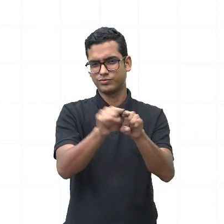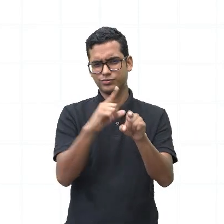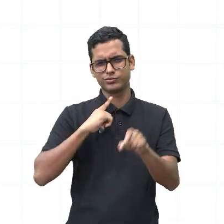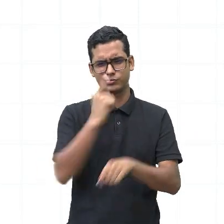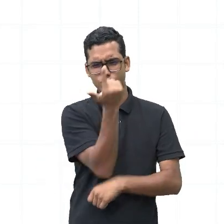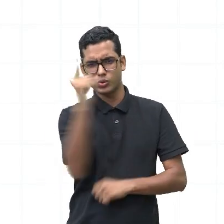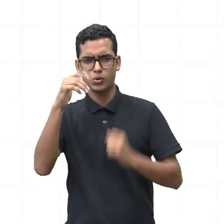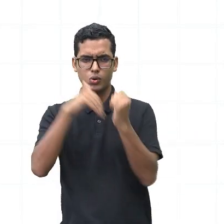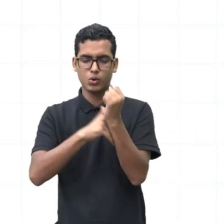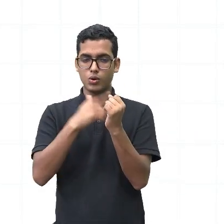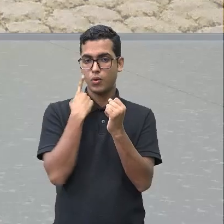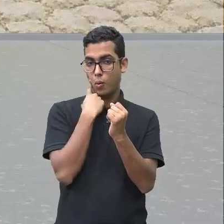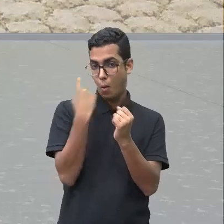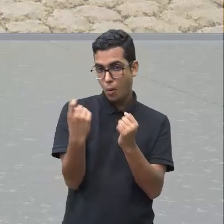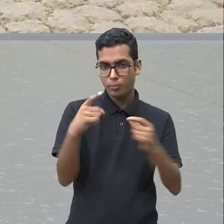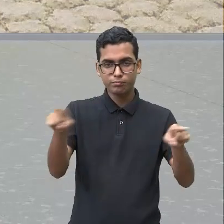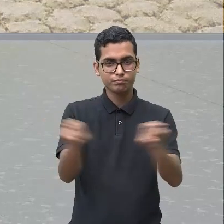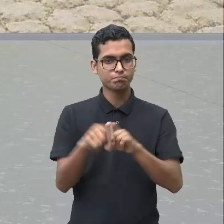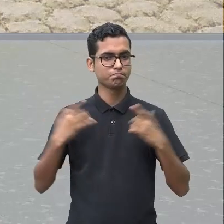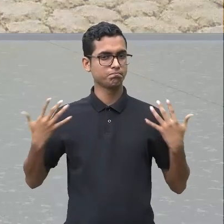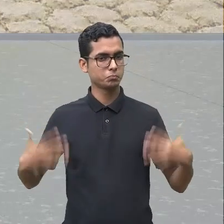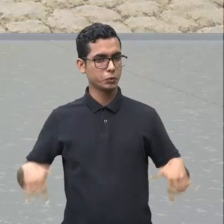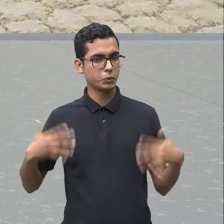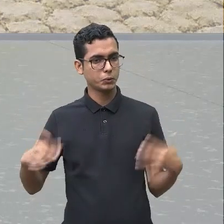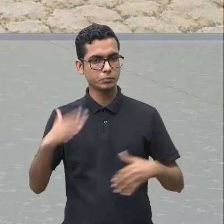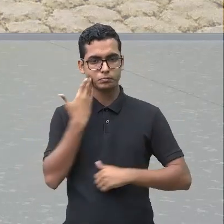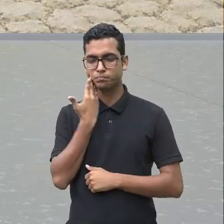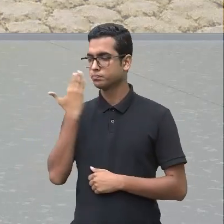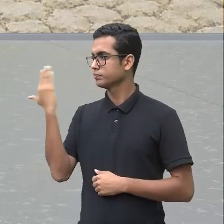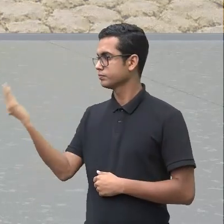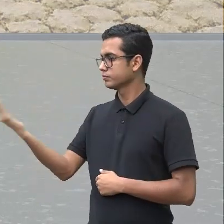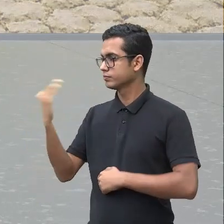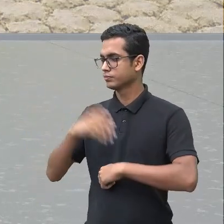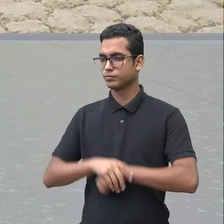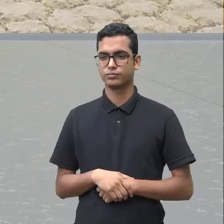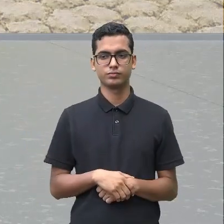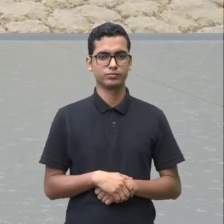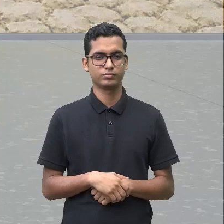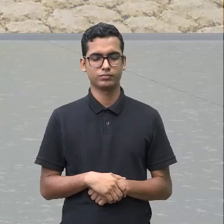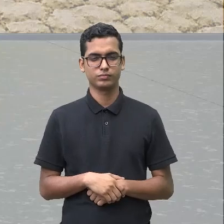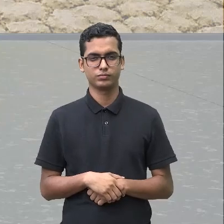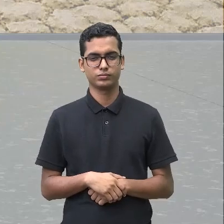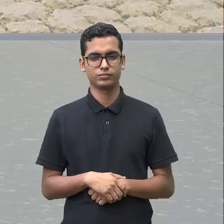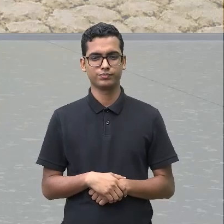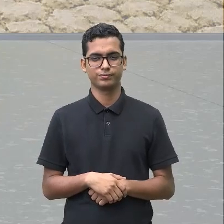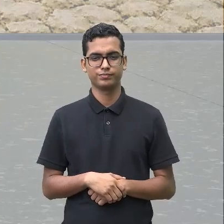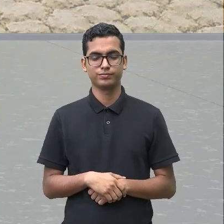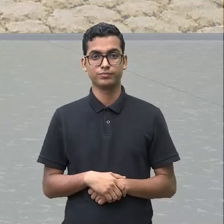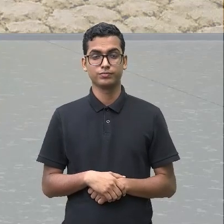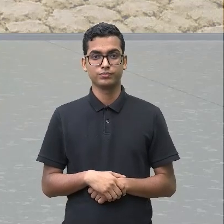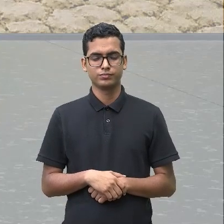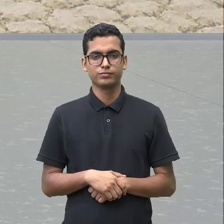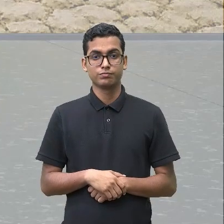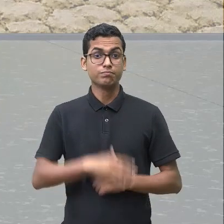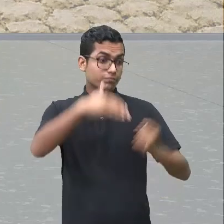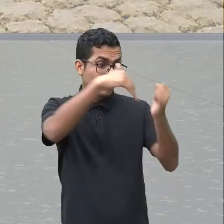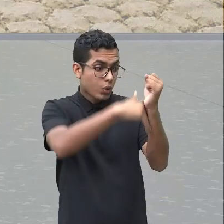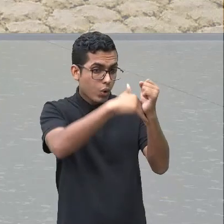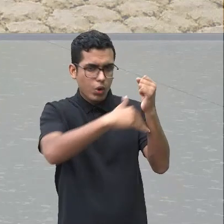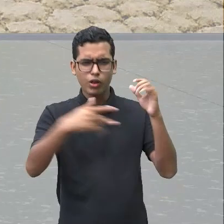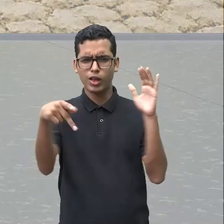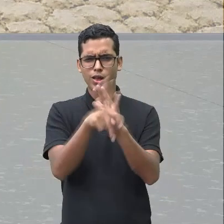interessante, que são The Mystery, aqui ó, of the Sailing Stones. Então, o mistério